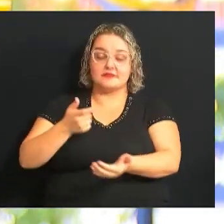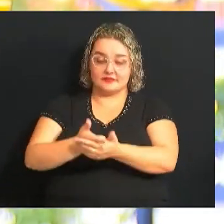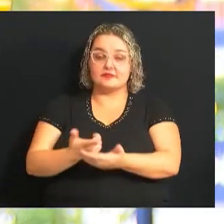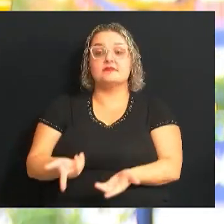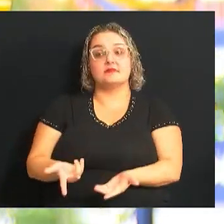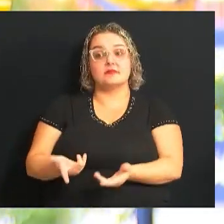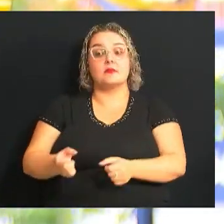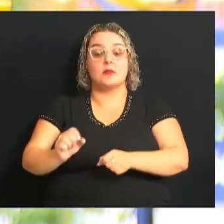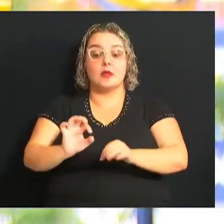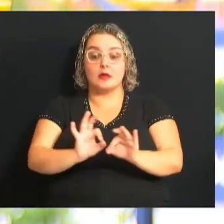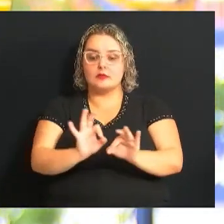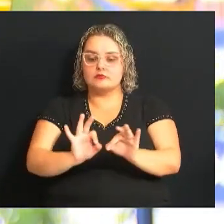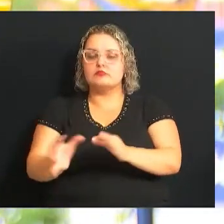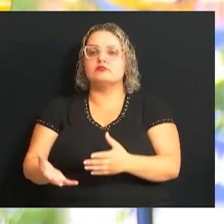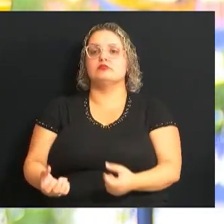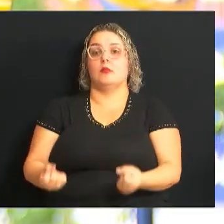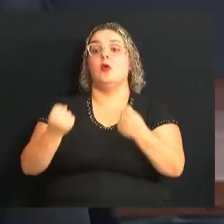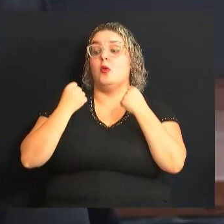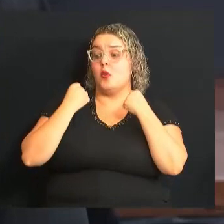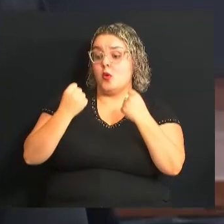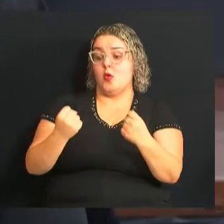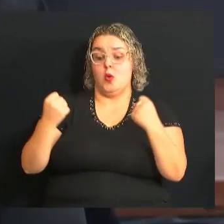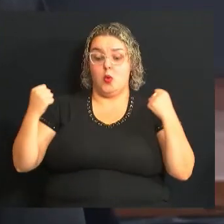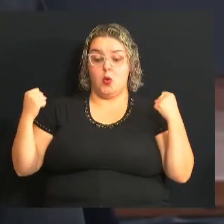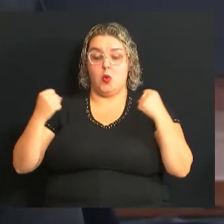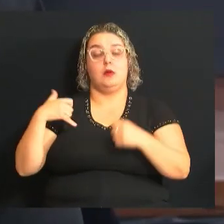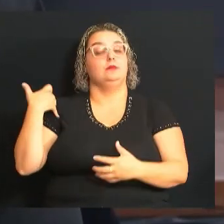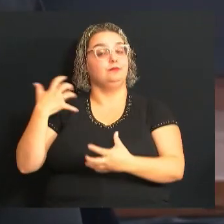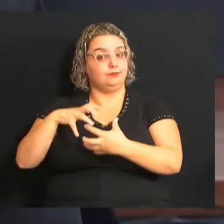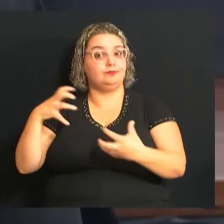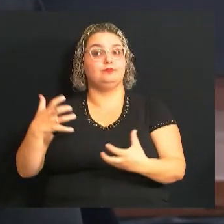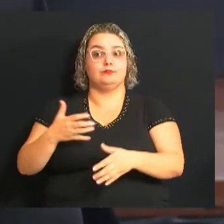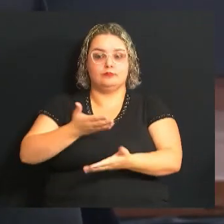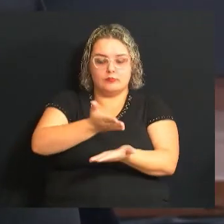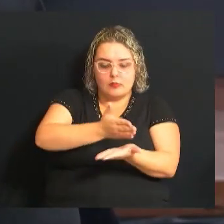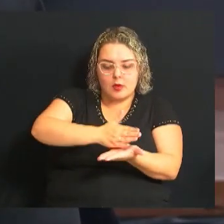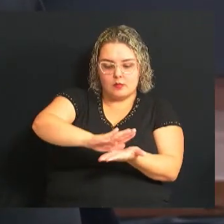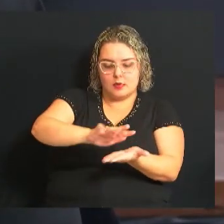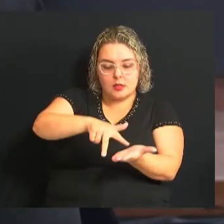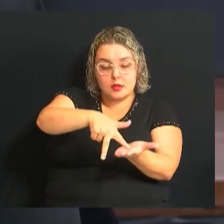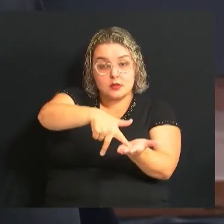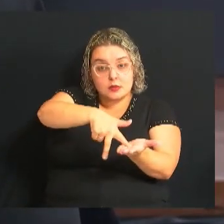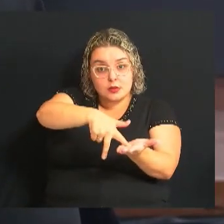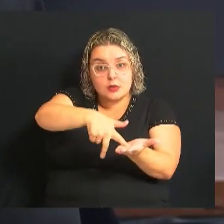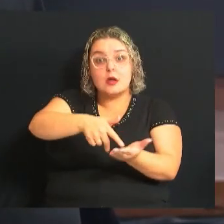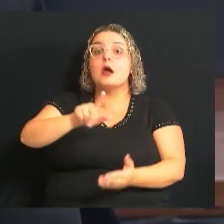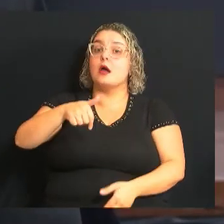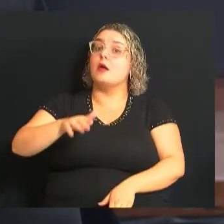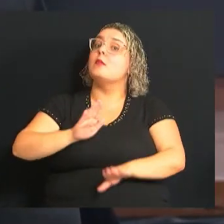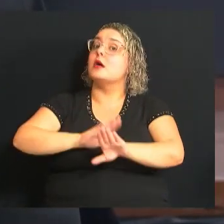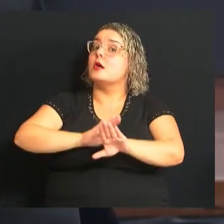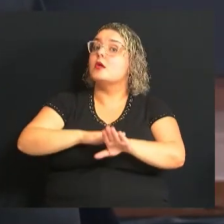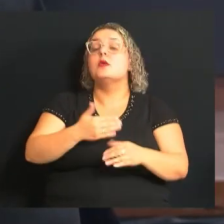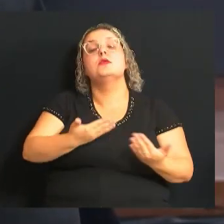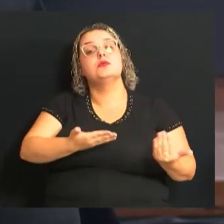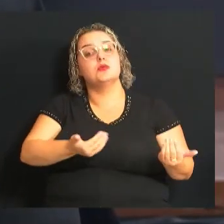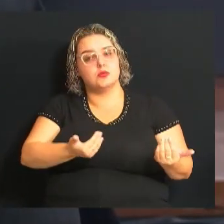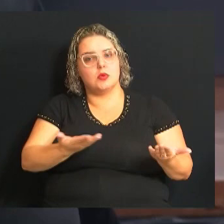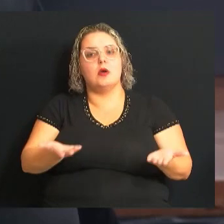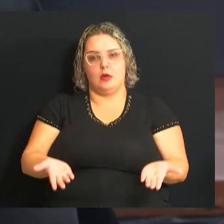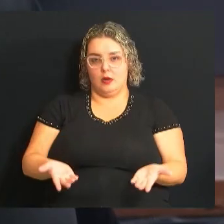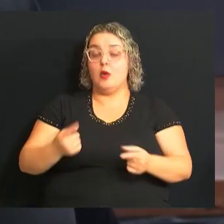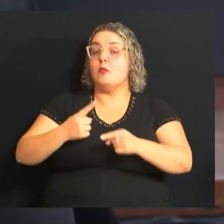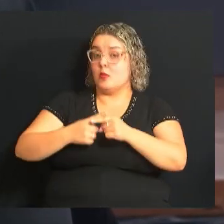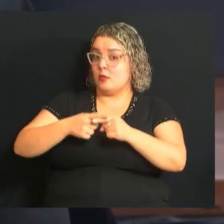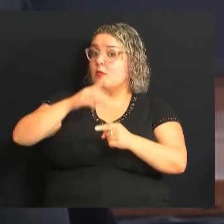de academias de terceira idade. A pista de skate é uma atividade para a juventude, porque o Brasil